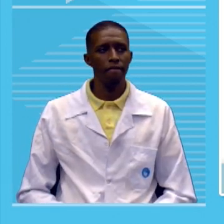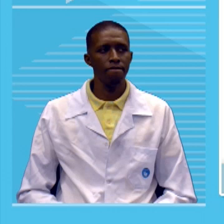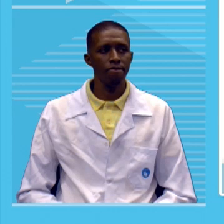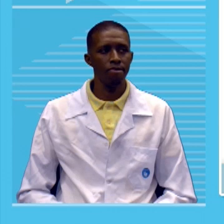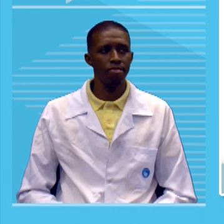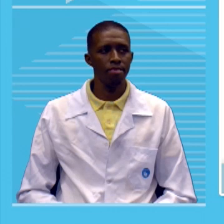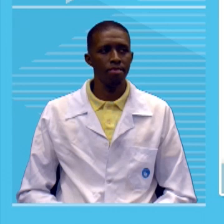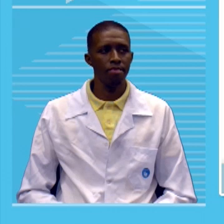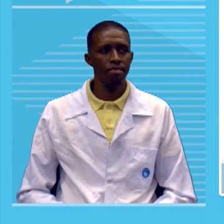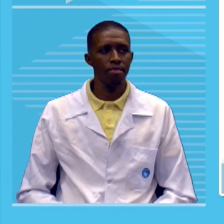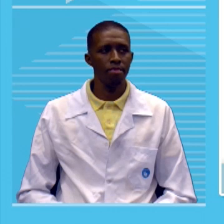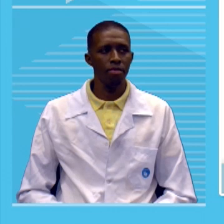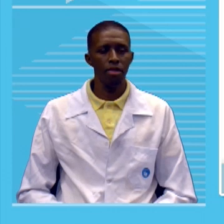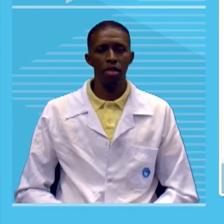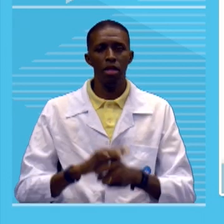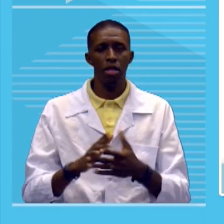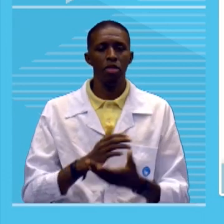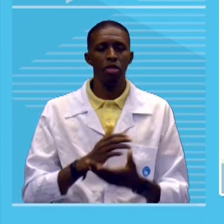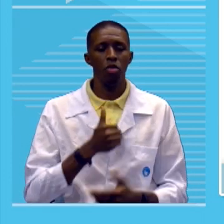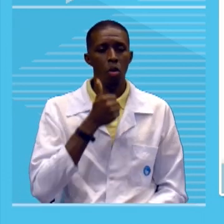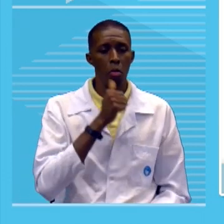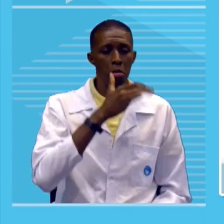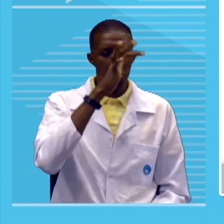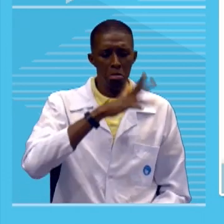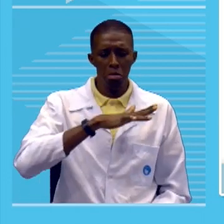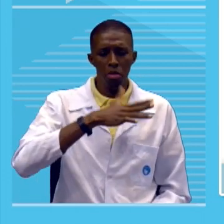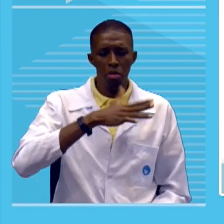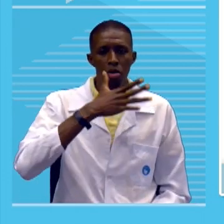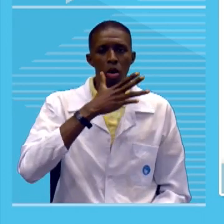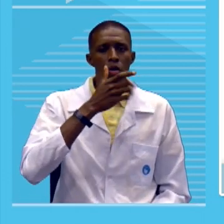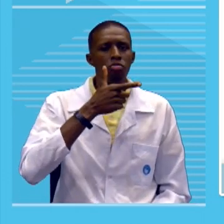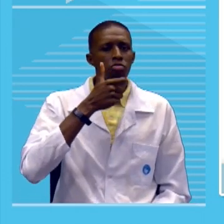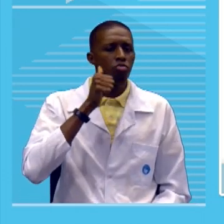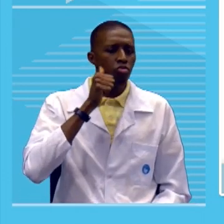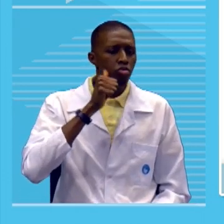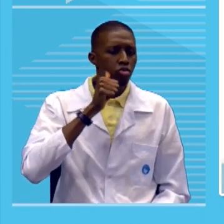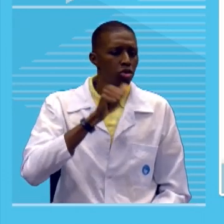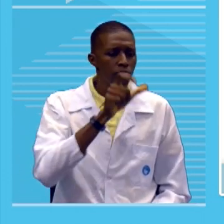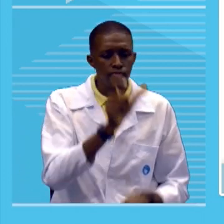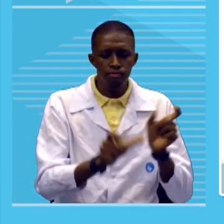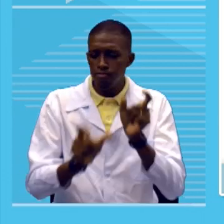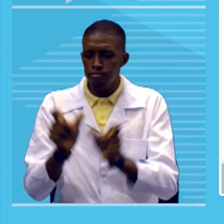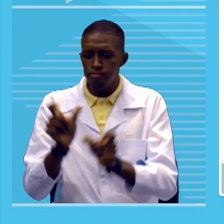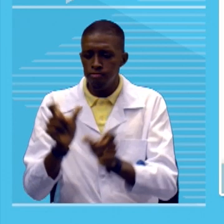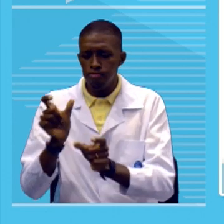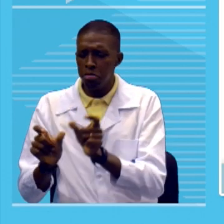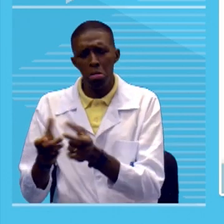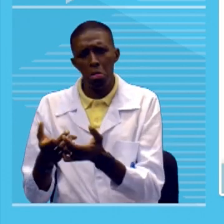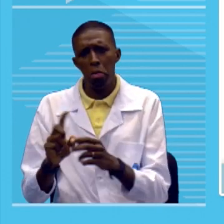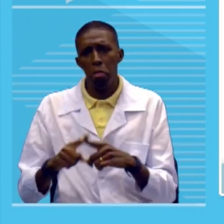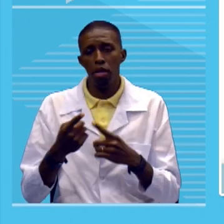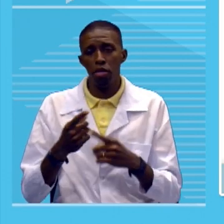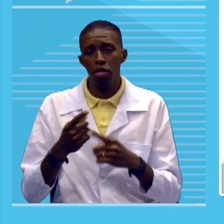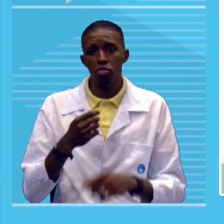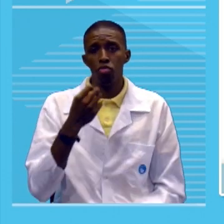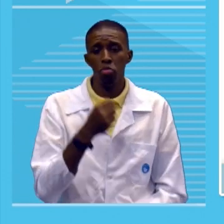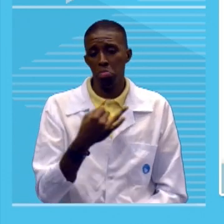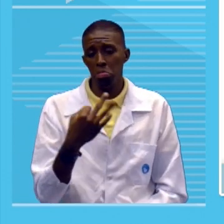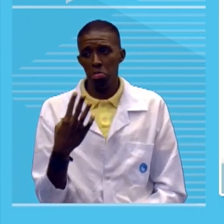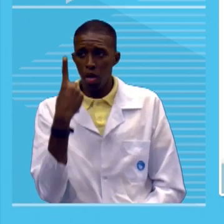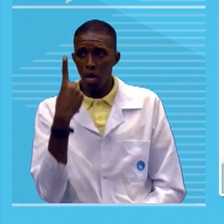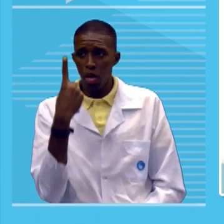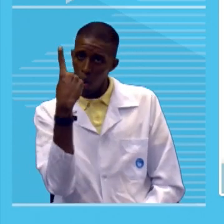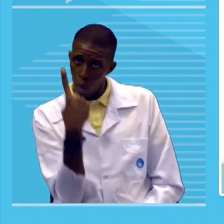reunião. A que está nervosa, característica dessa mulher, permanente. Tranquilo?